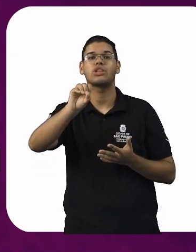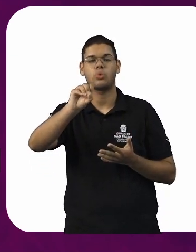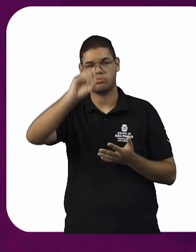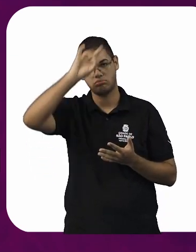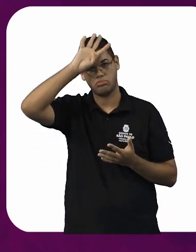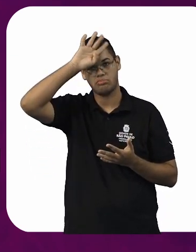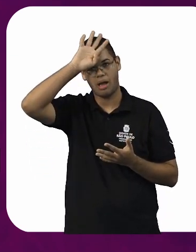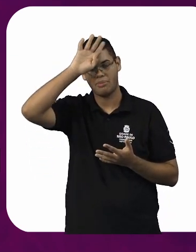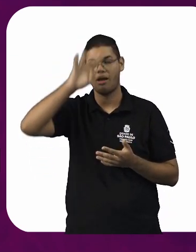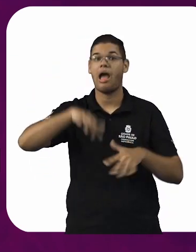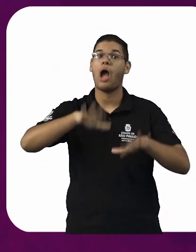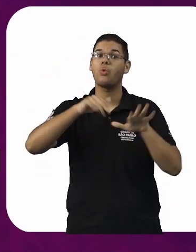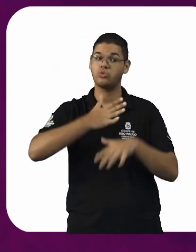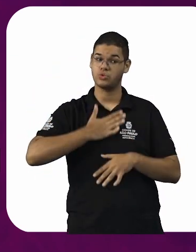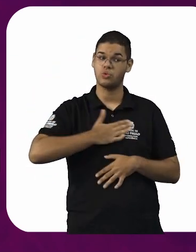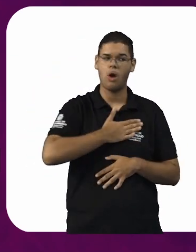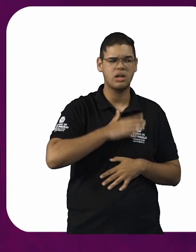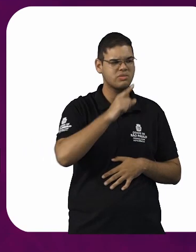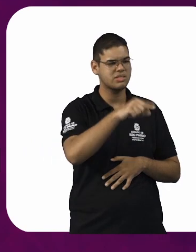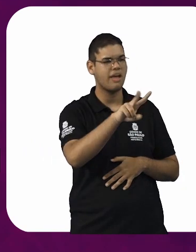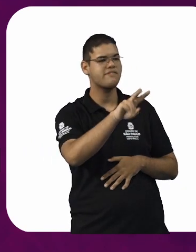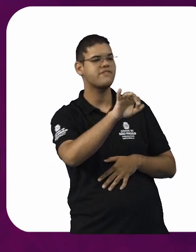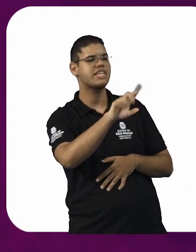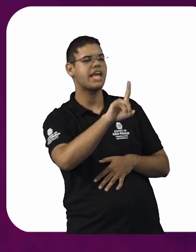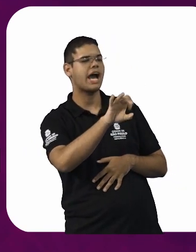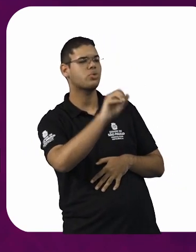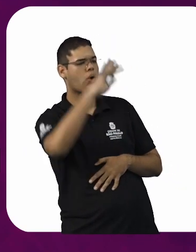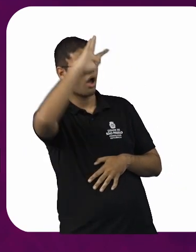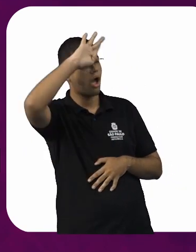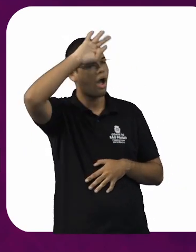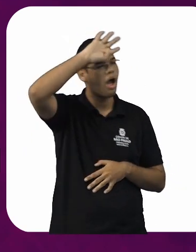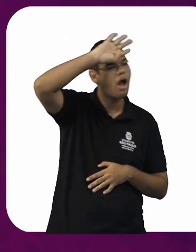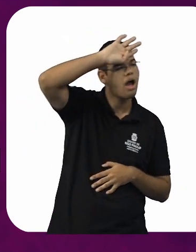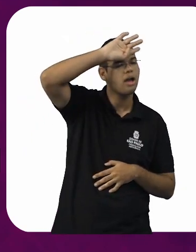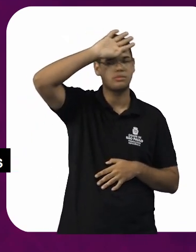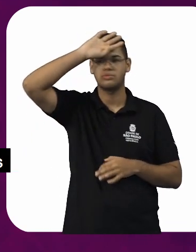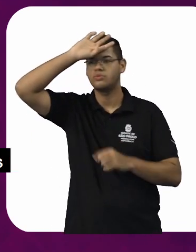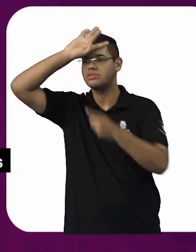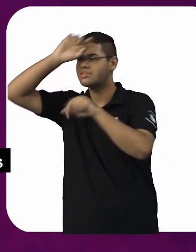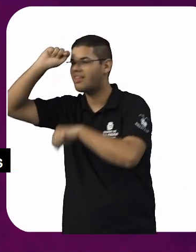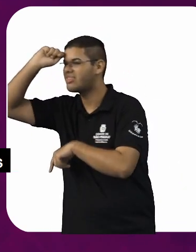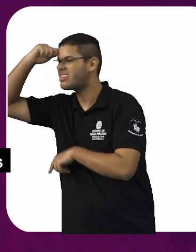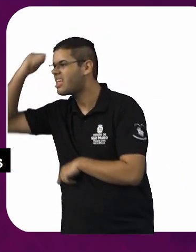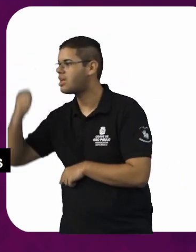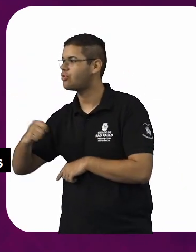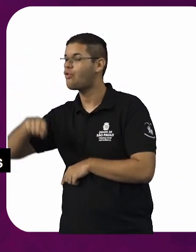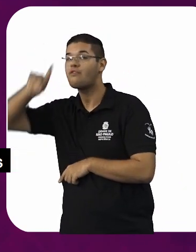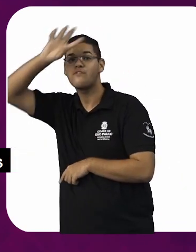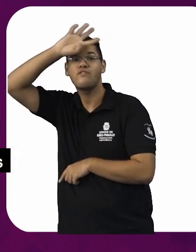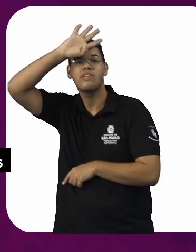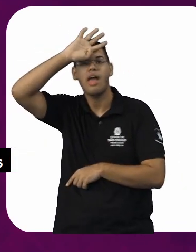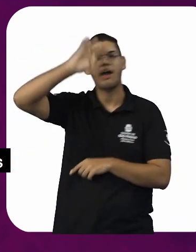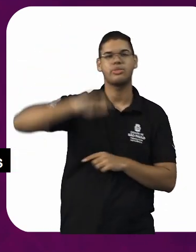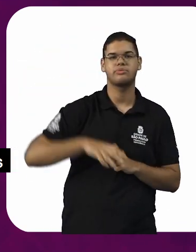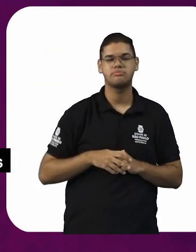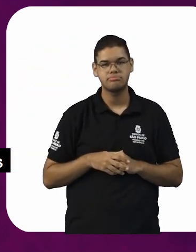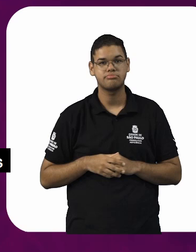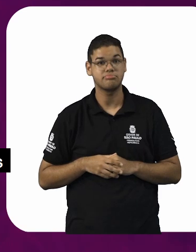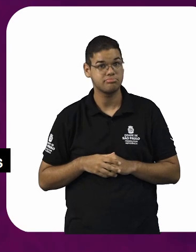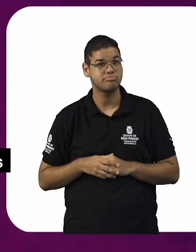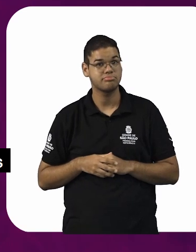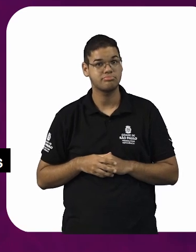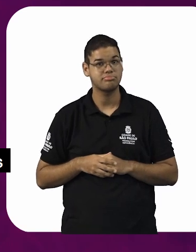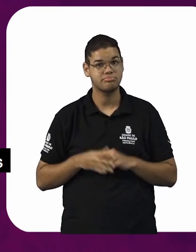nós a gente goste, ressignificando. Mas viado disso, negro daquilo, além do disso ou daquilo, que eu vou ter